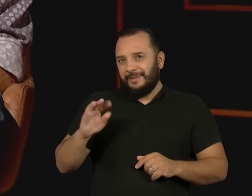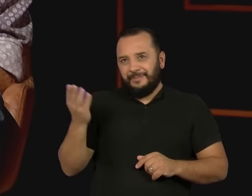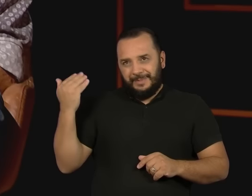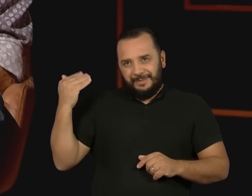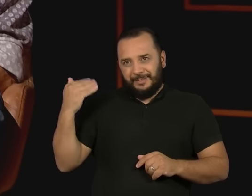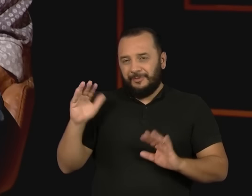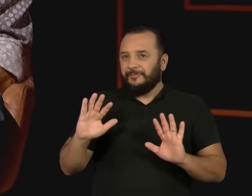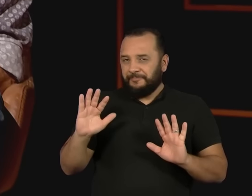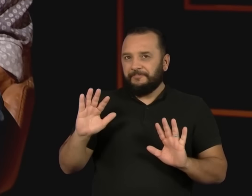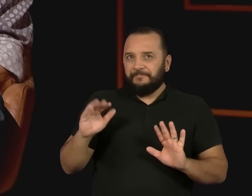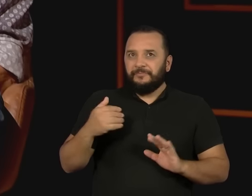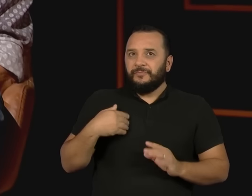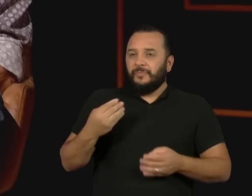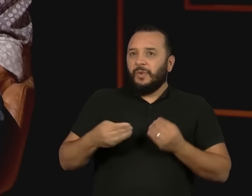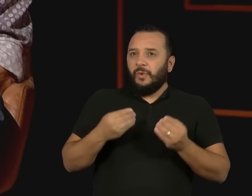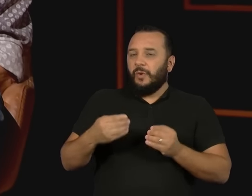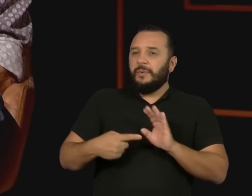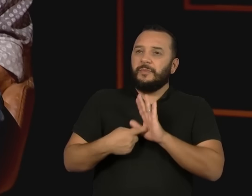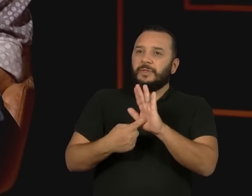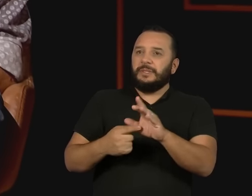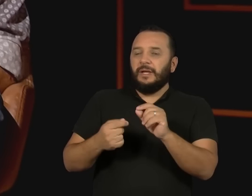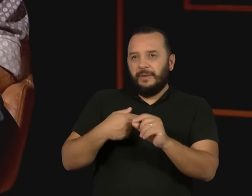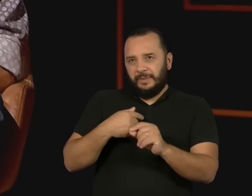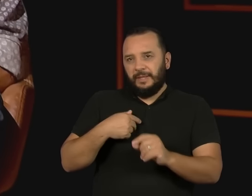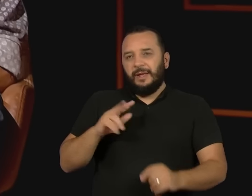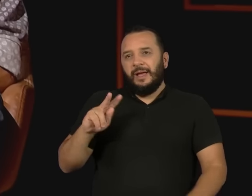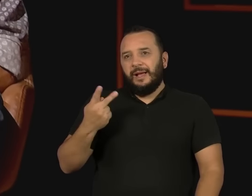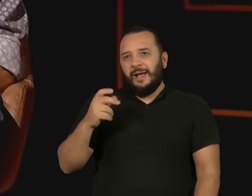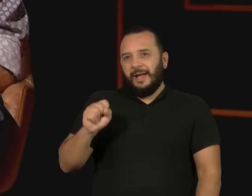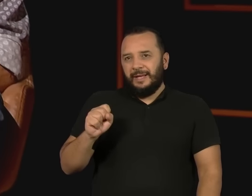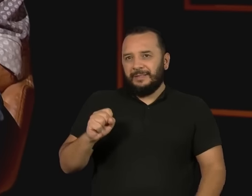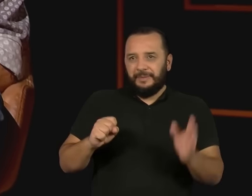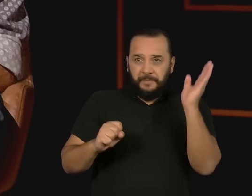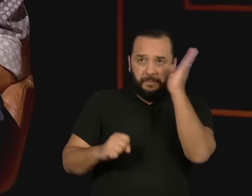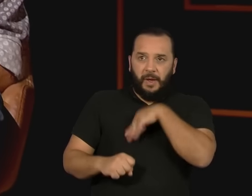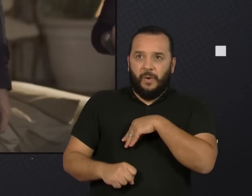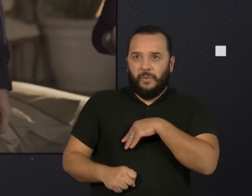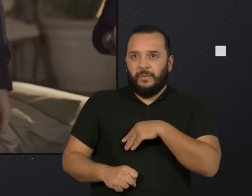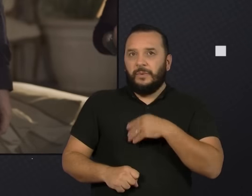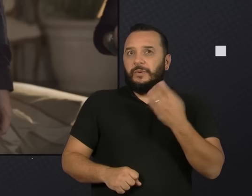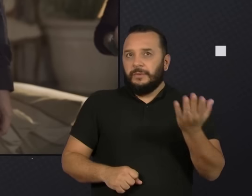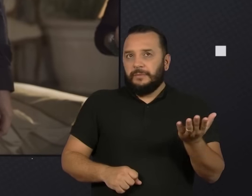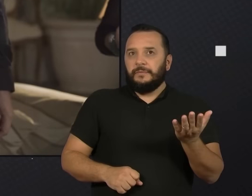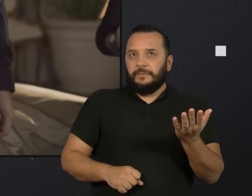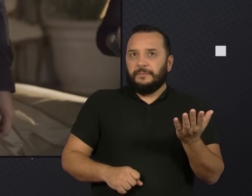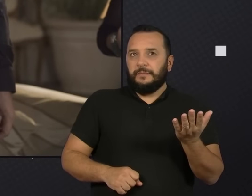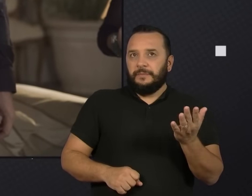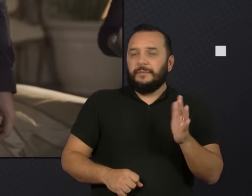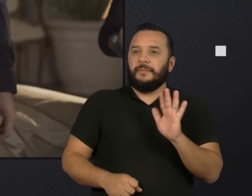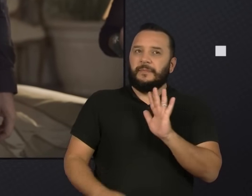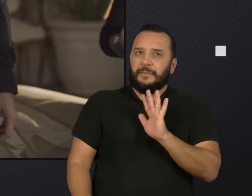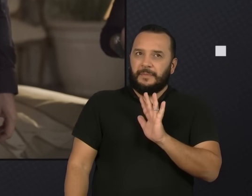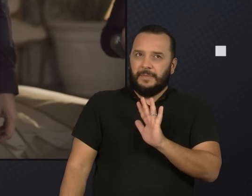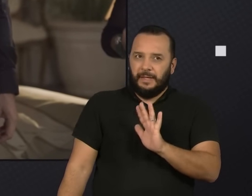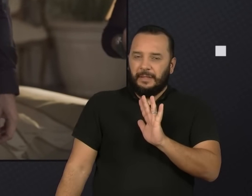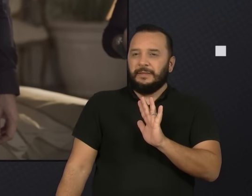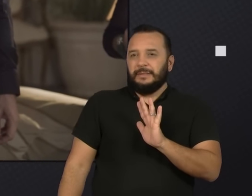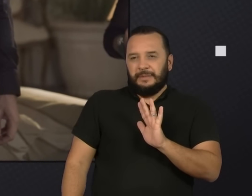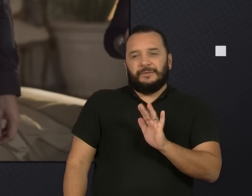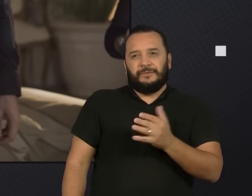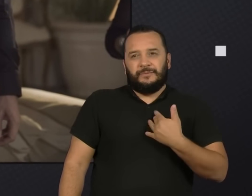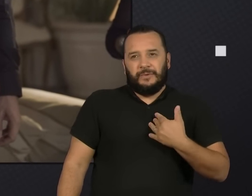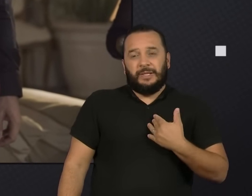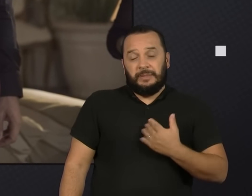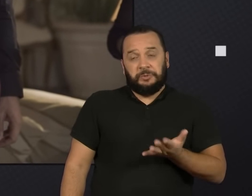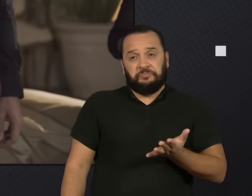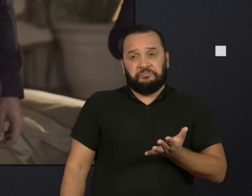a gente retratando um homossexual vilão. Essa era uma grande questão. Mas foi o grande barato, né? Porque